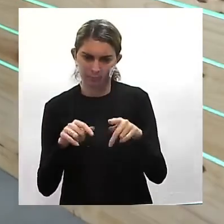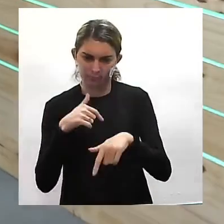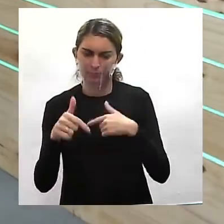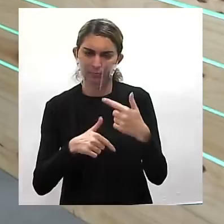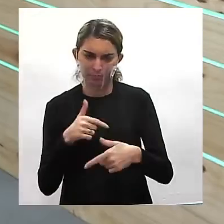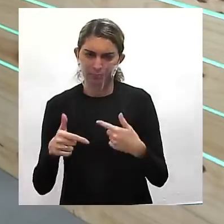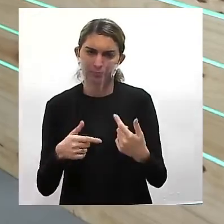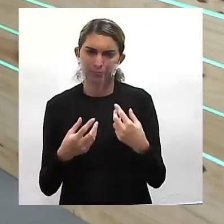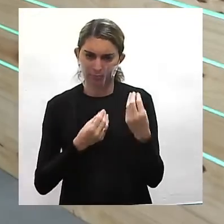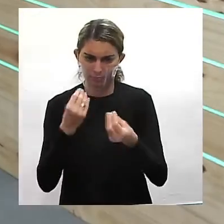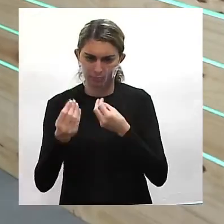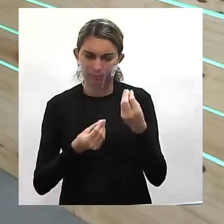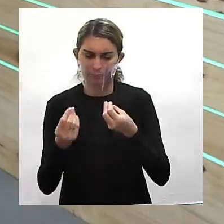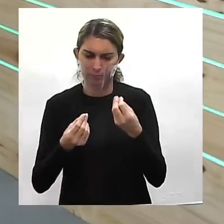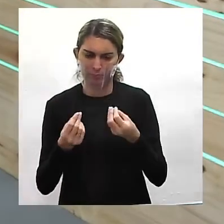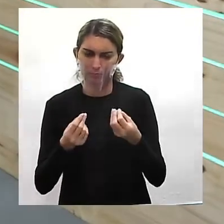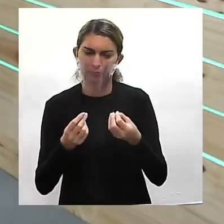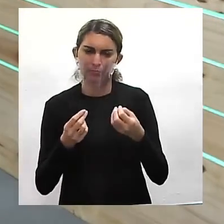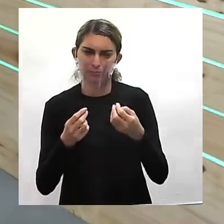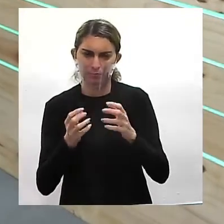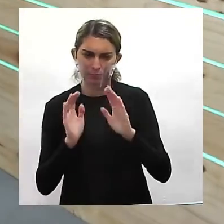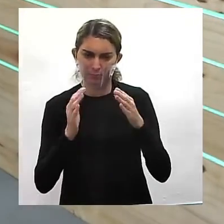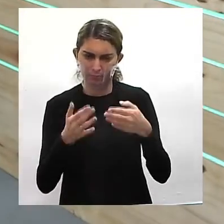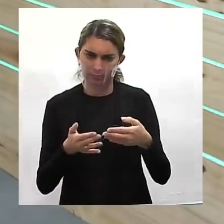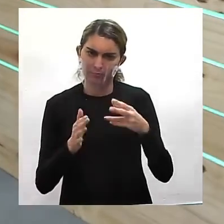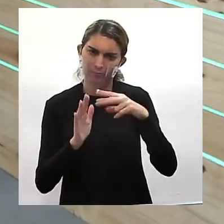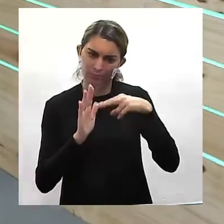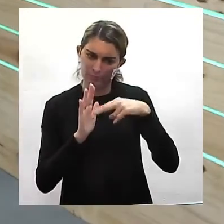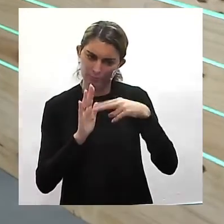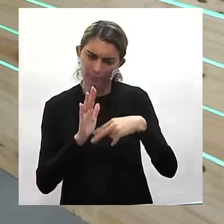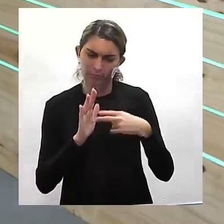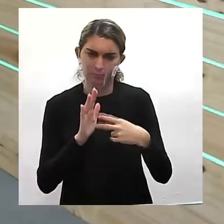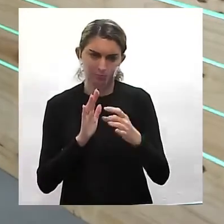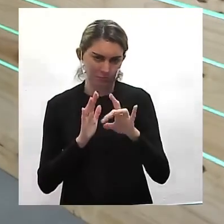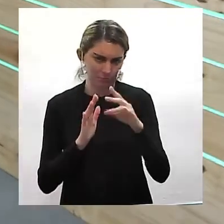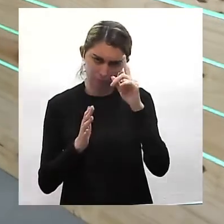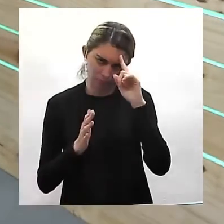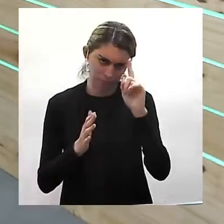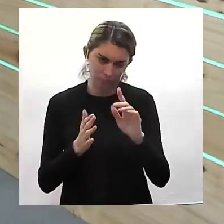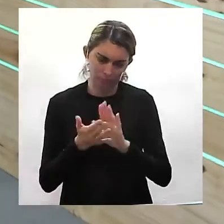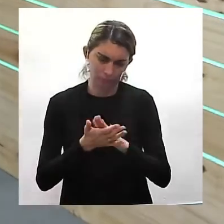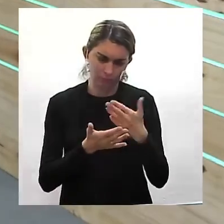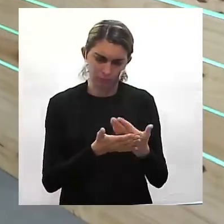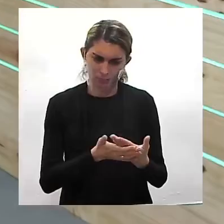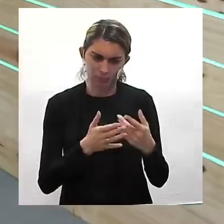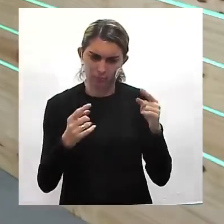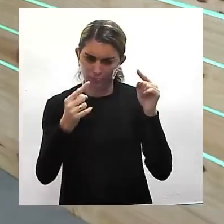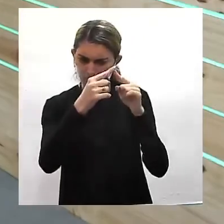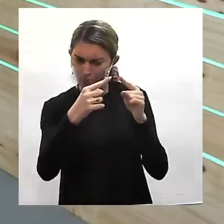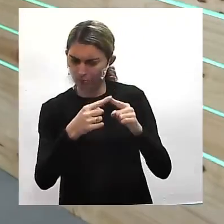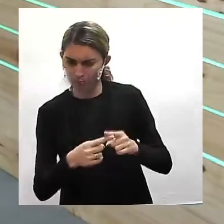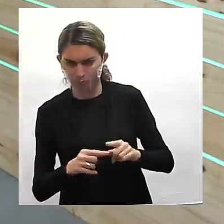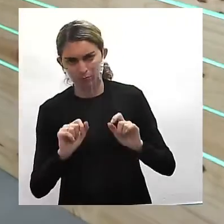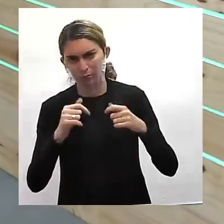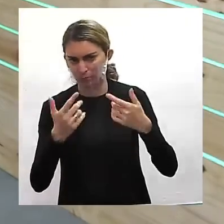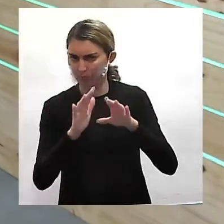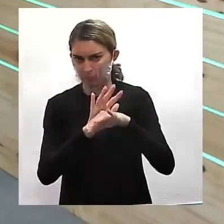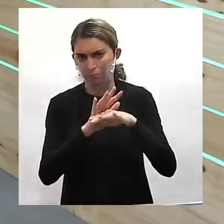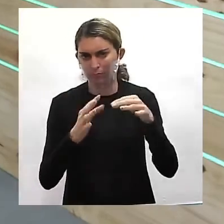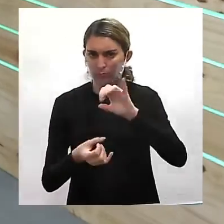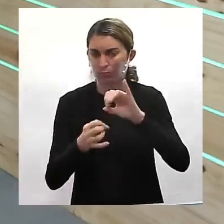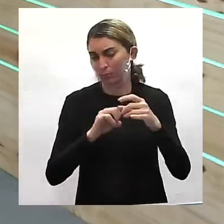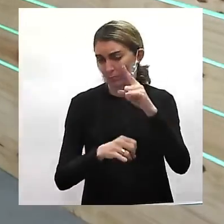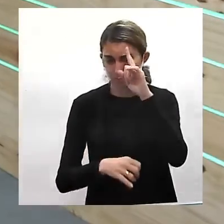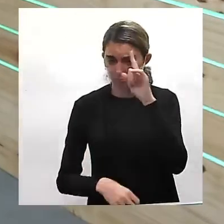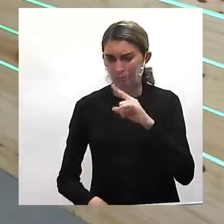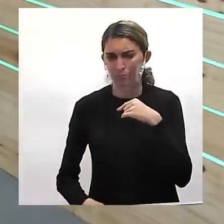como é que se diz? Descritores voltados à área da leitura, porque se você não souber interpretar associado, logicamente, aos conceitos químicos, você